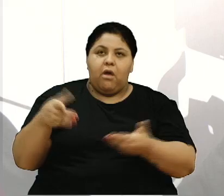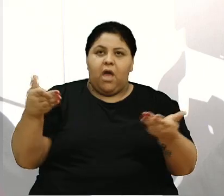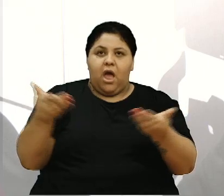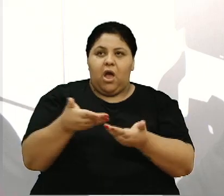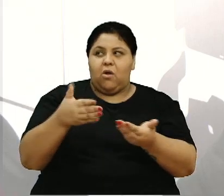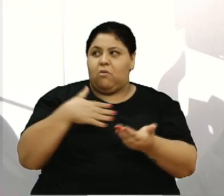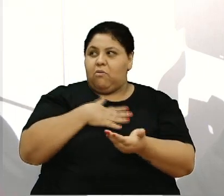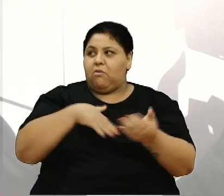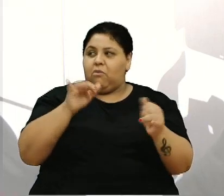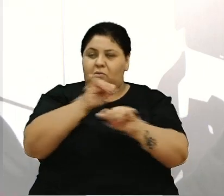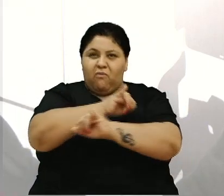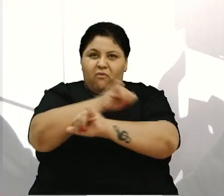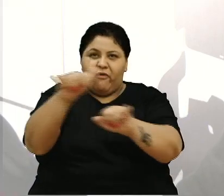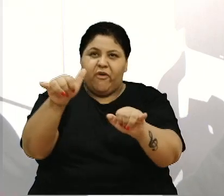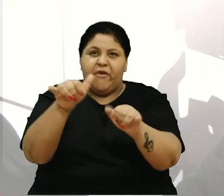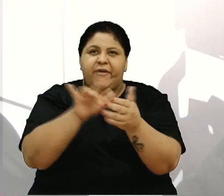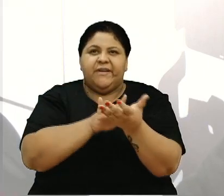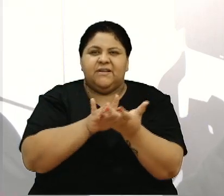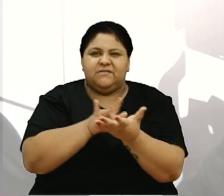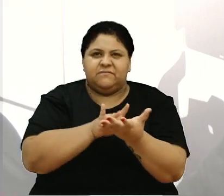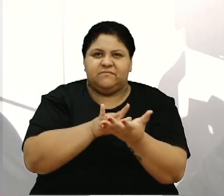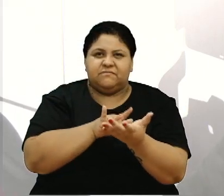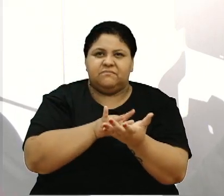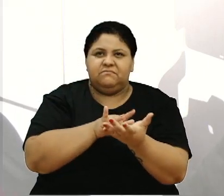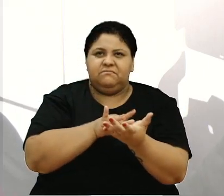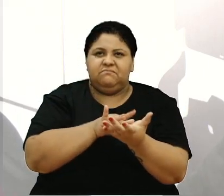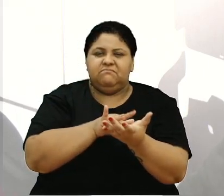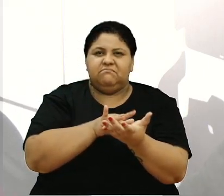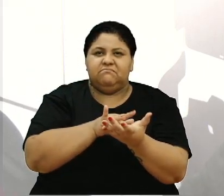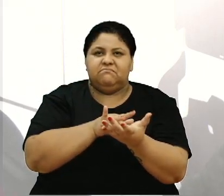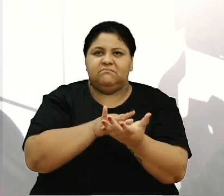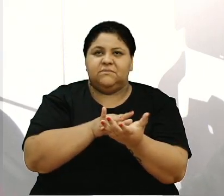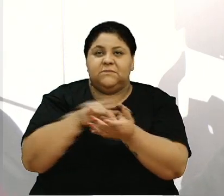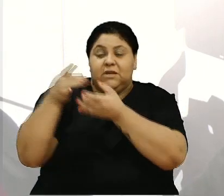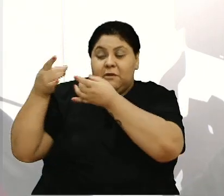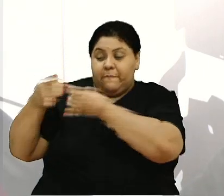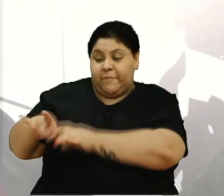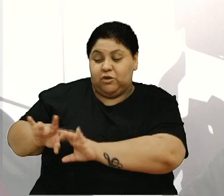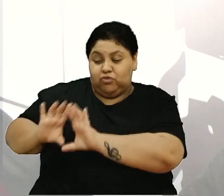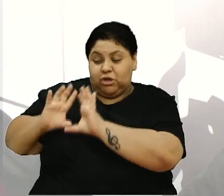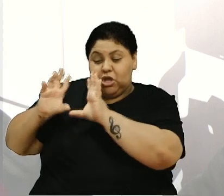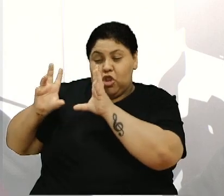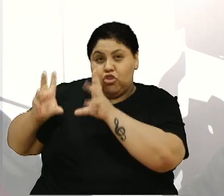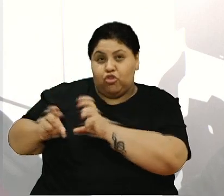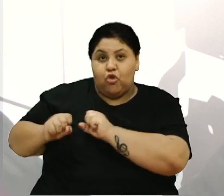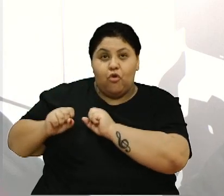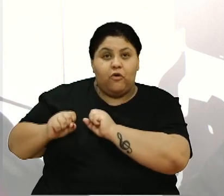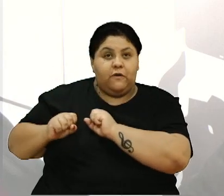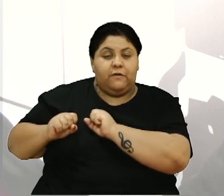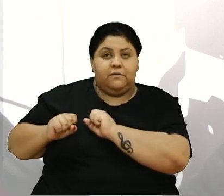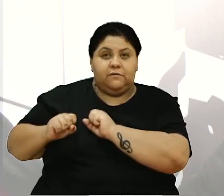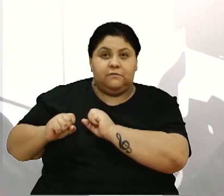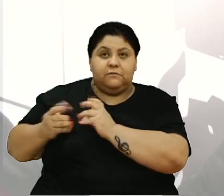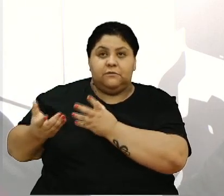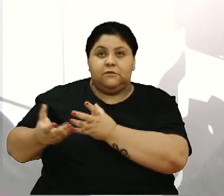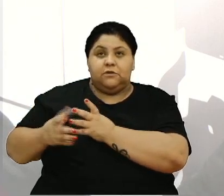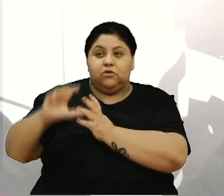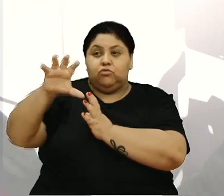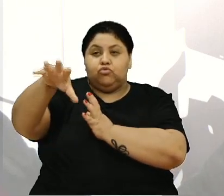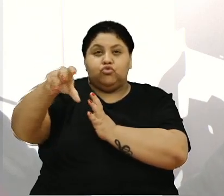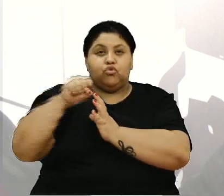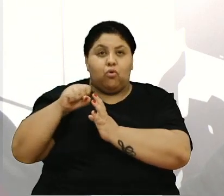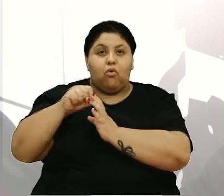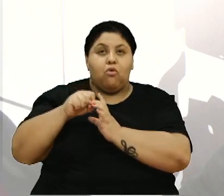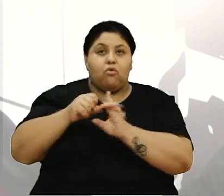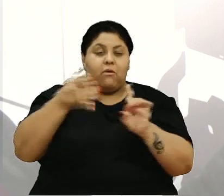meio uma informação inverídica, prejudica todo a questão né, vamos dizer assim, do socorro às